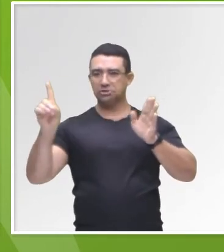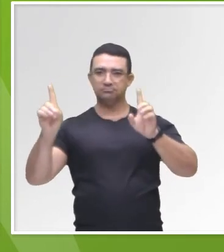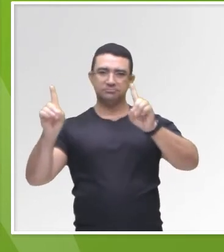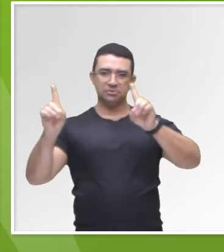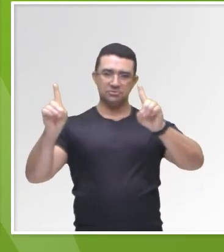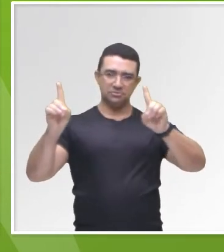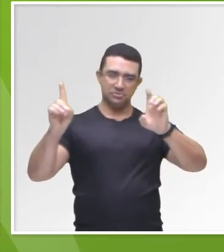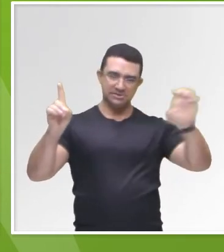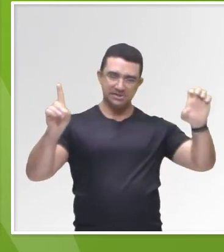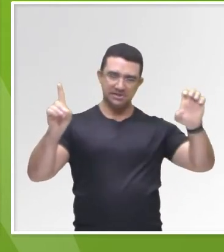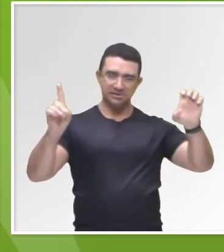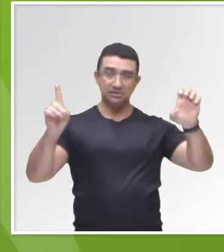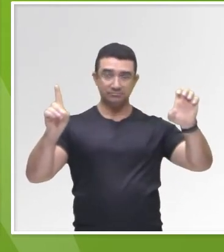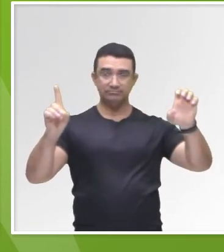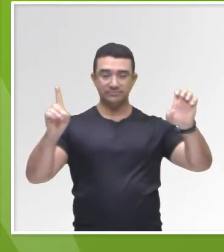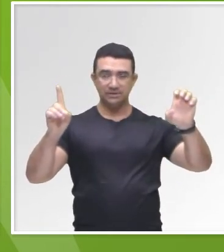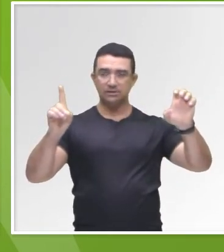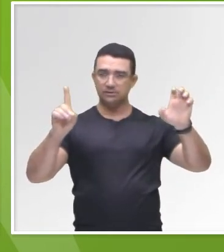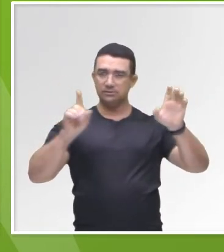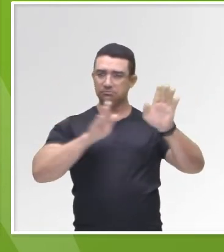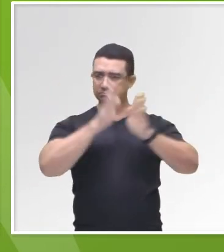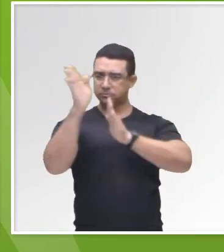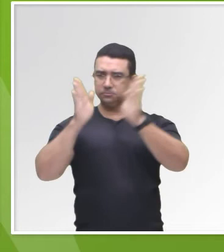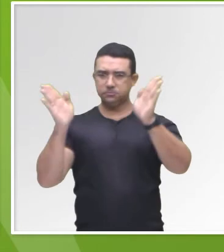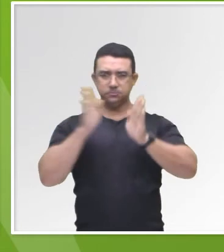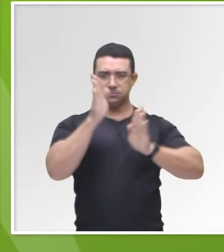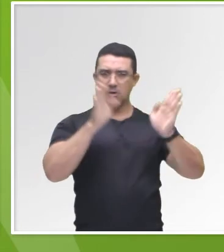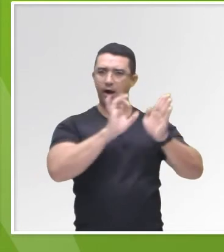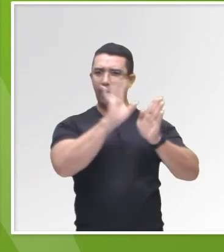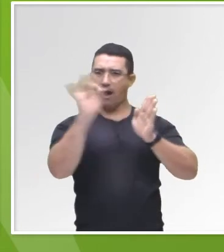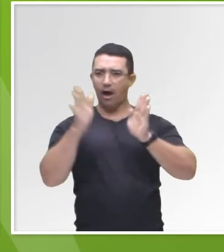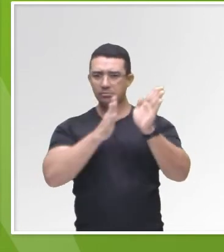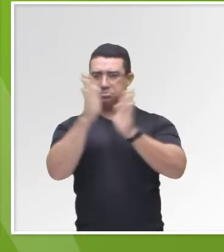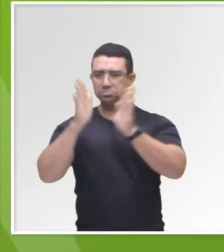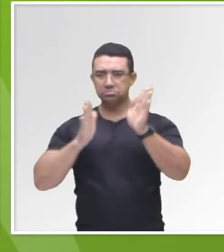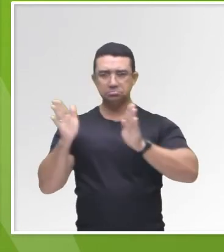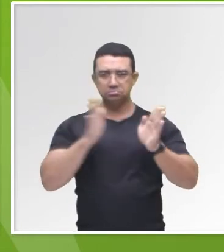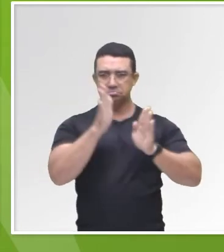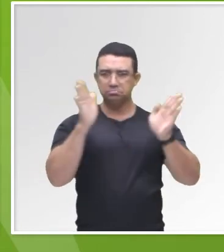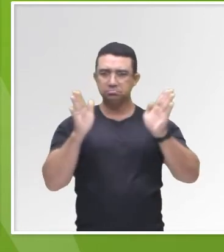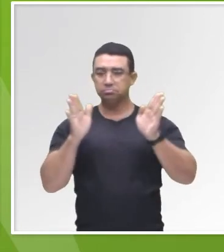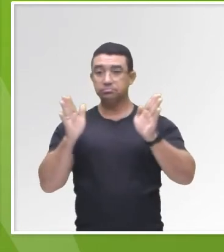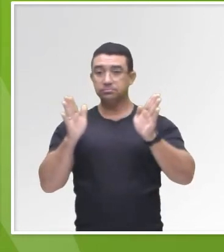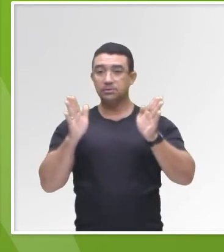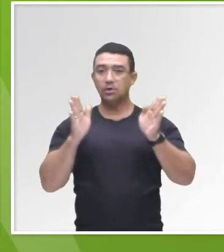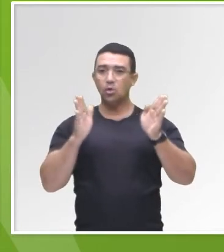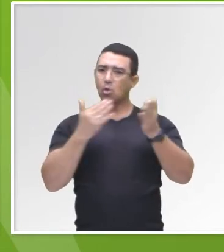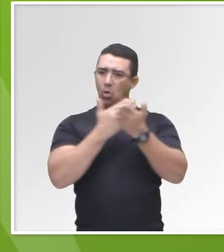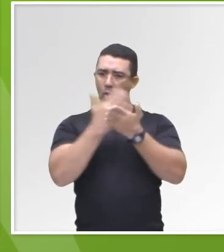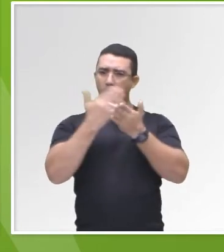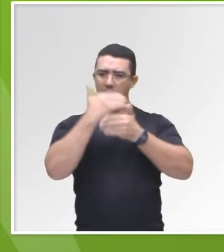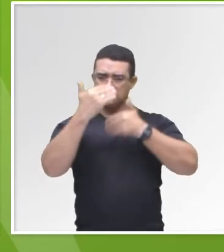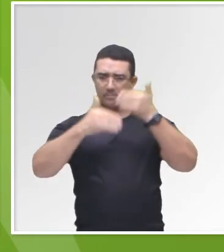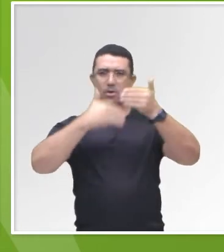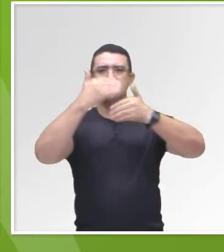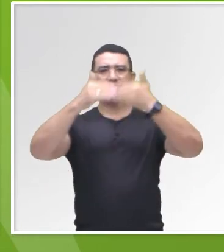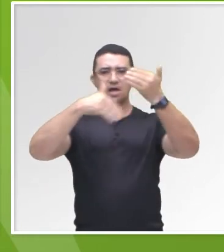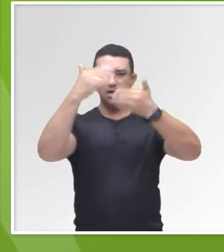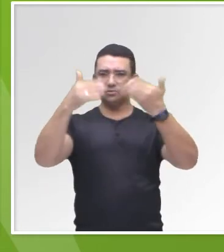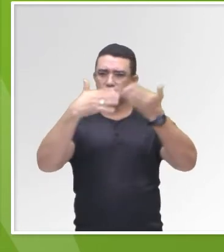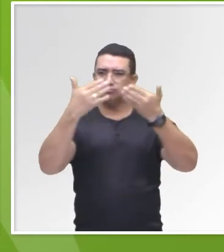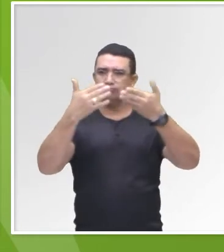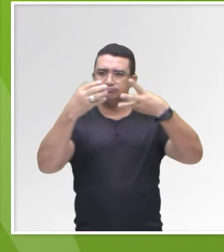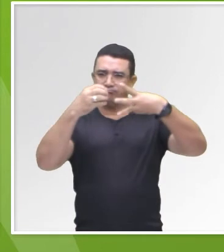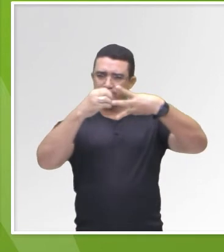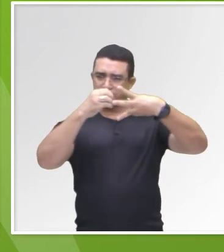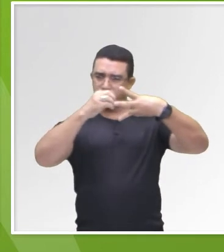verde, certo? E aí já estão indo cada um para um lado, né? Já está iniciando ali o processo de divisão. Tem que ficar cada um de um lado, porque